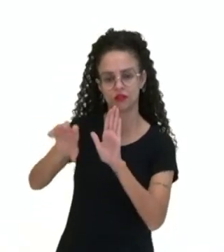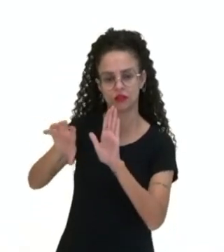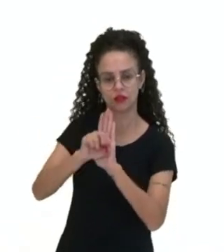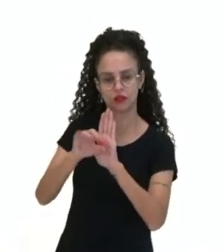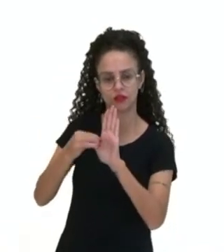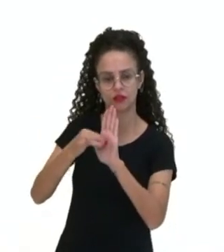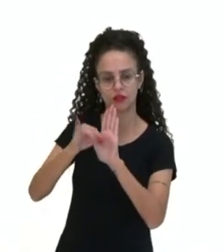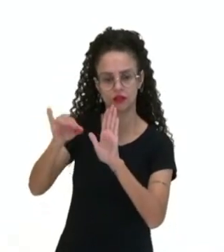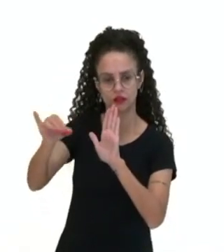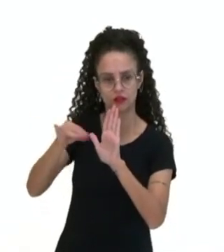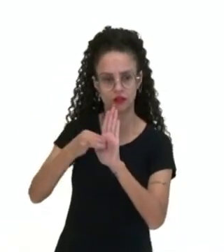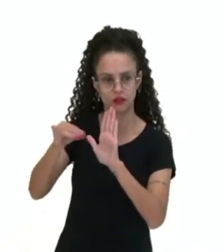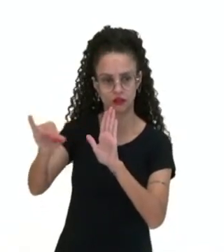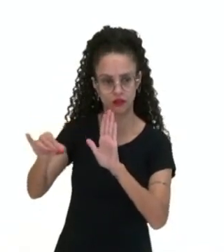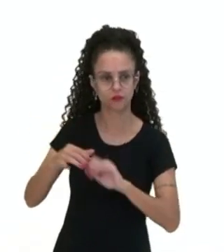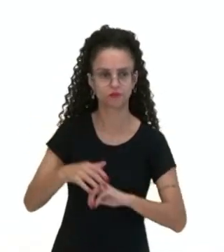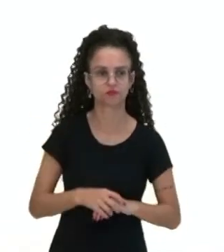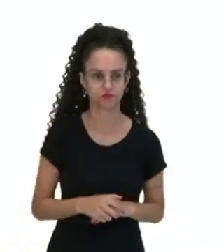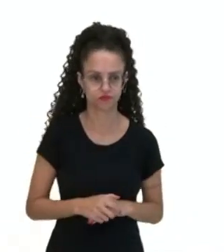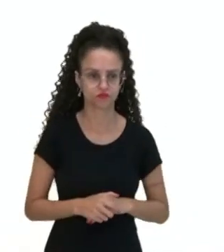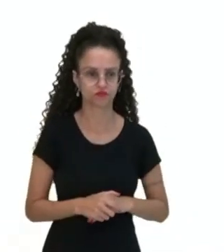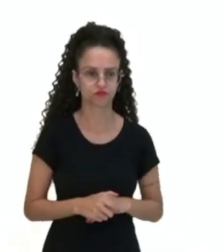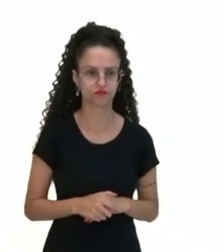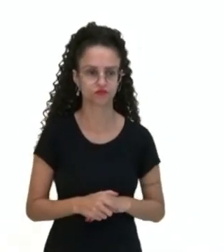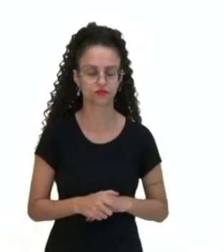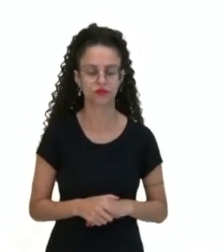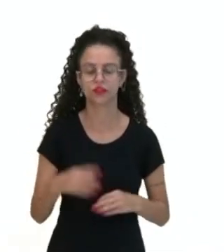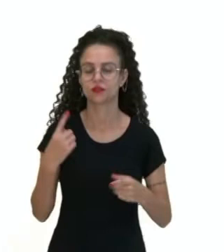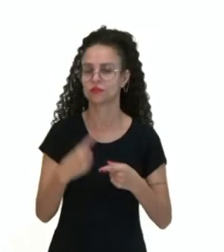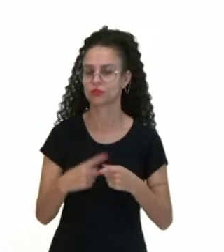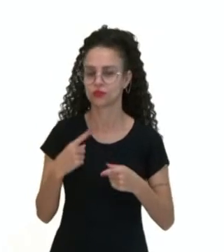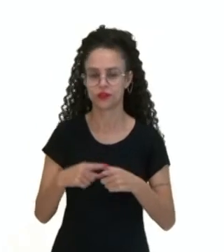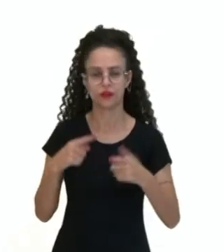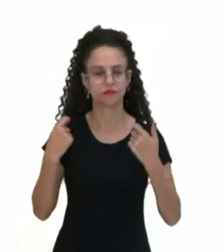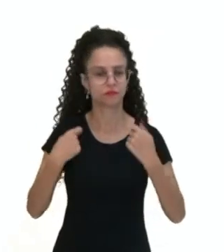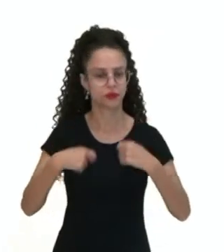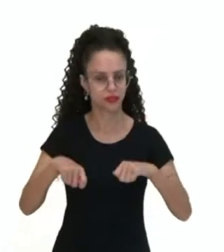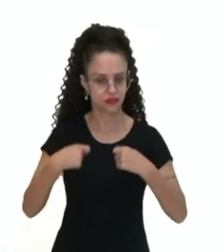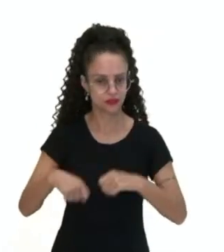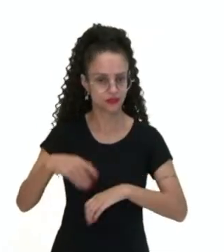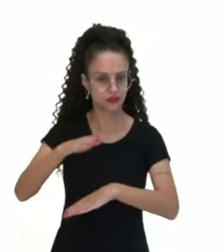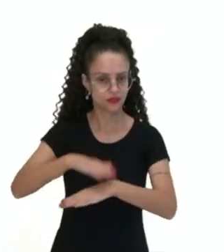heterótrofos ou heterotróficos, ok? Porque